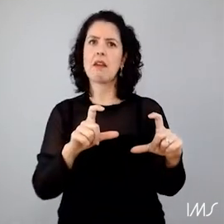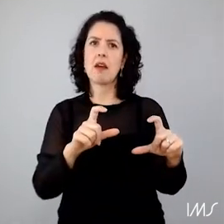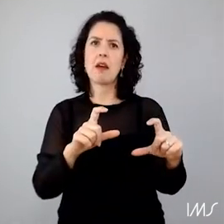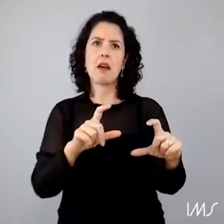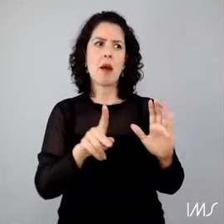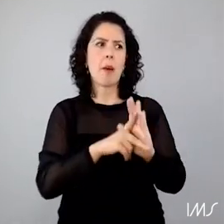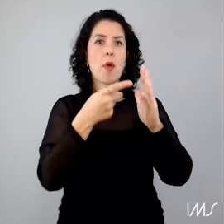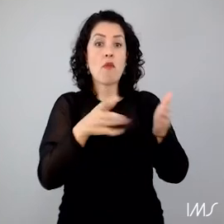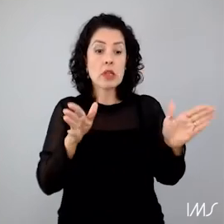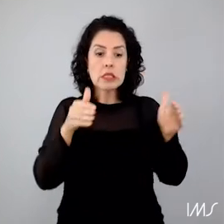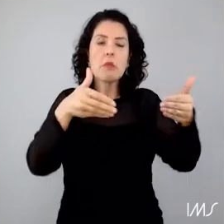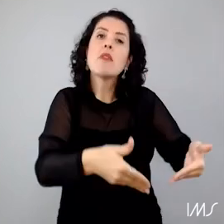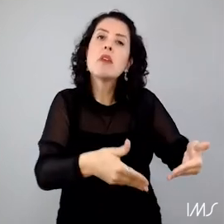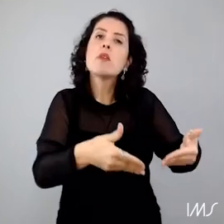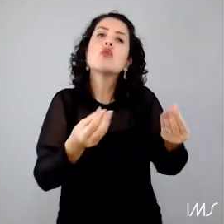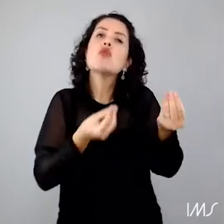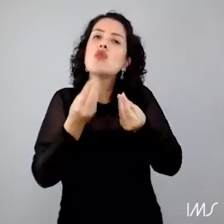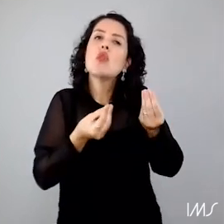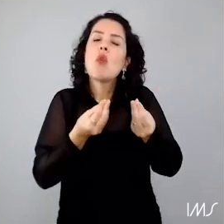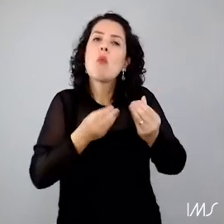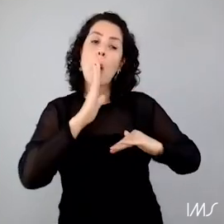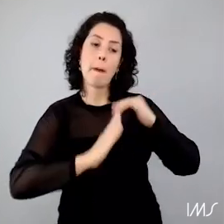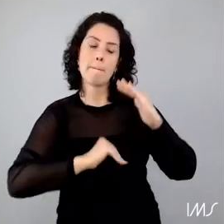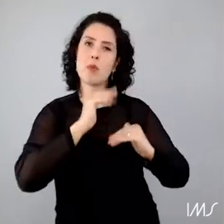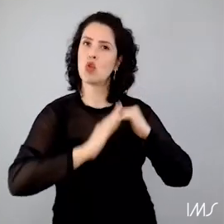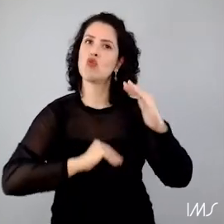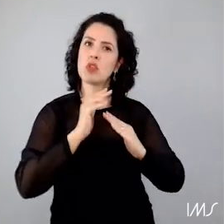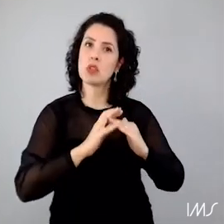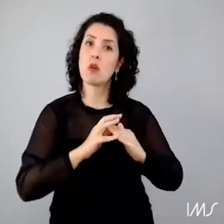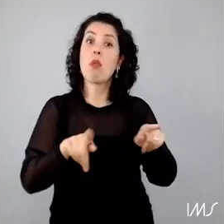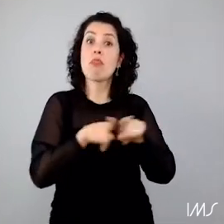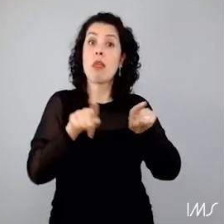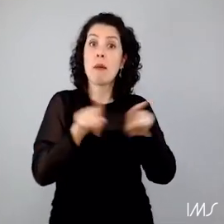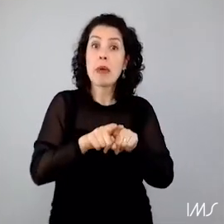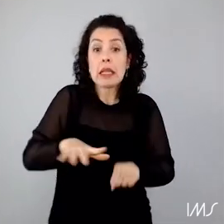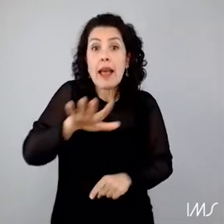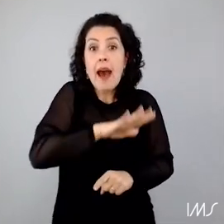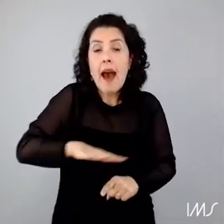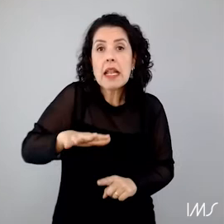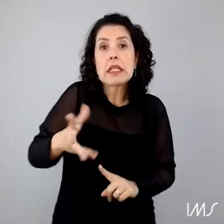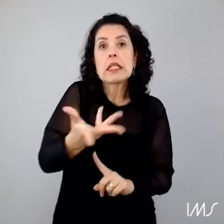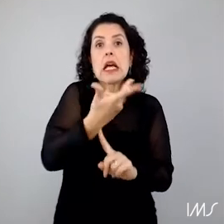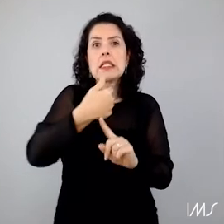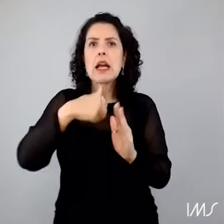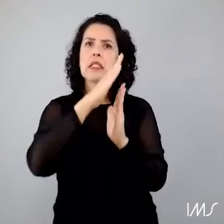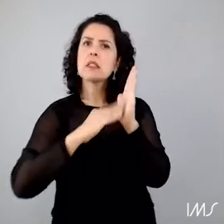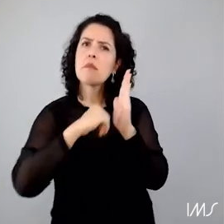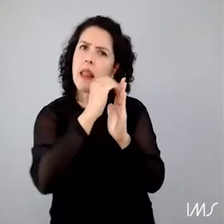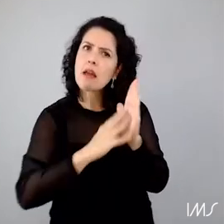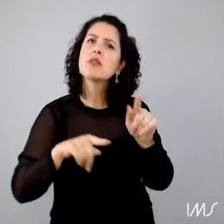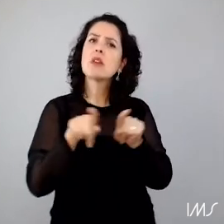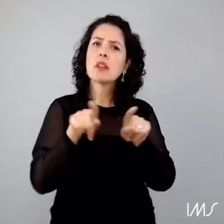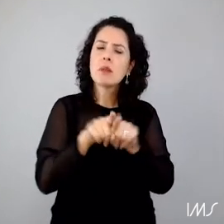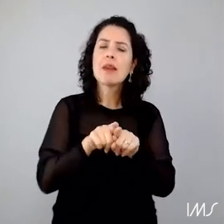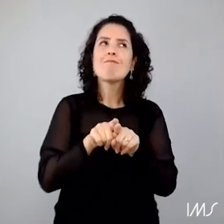plásticas também, refluindo uma tendência, digamos, pop, eu diria, nas artes brasileiras. Eu penso, por exemplo,